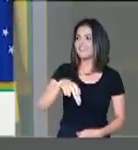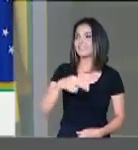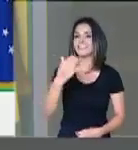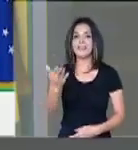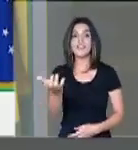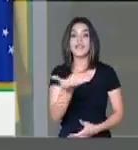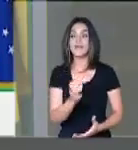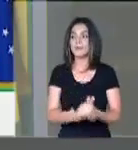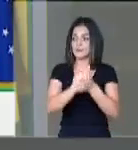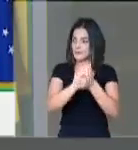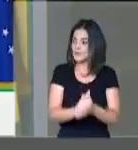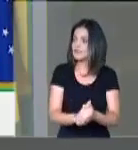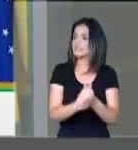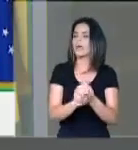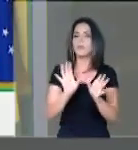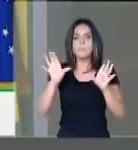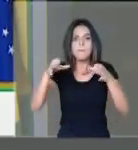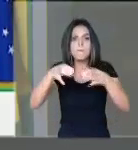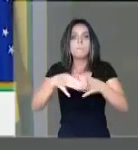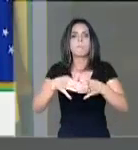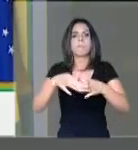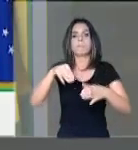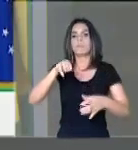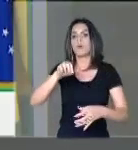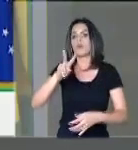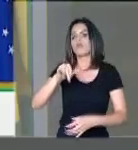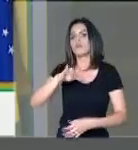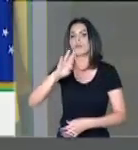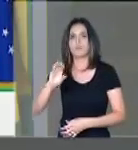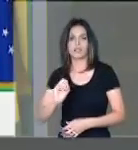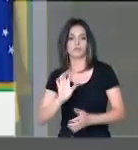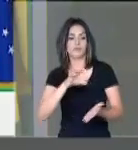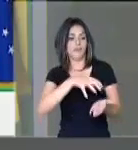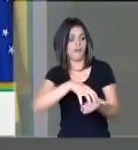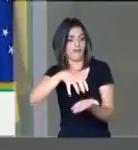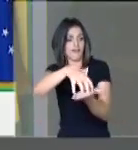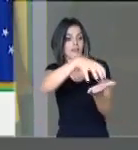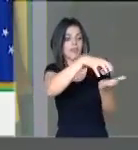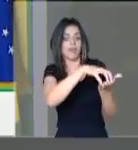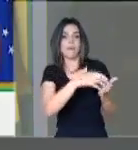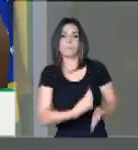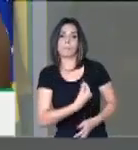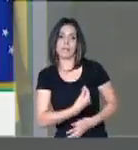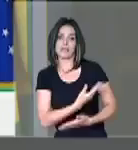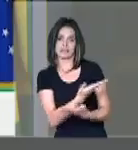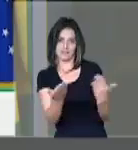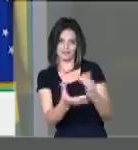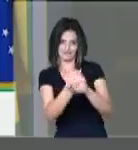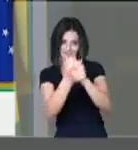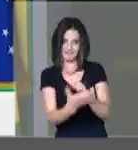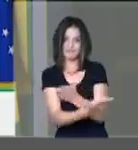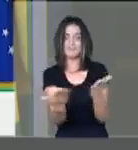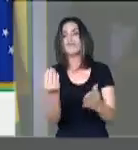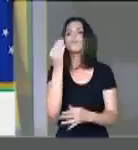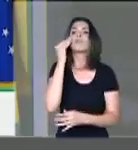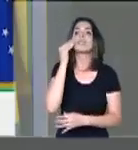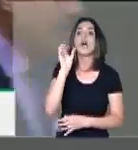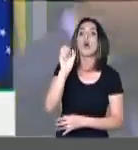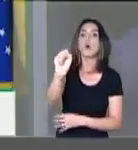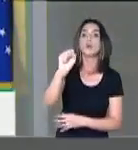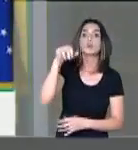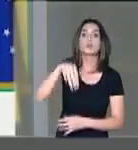quero saudar os movimentos entidades aqui presentes eu vou tentar nesses oito minutos e